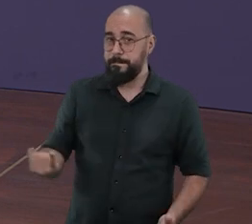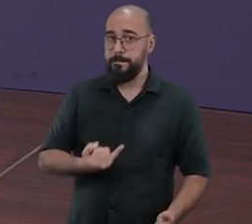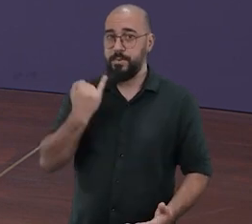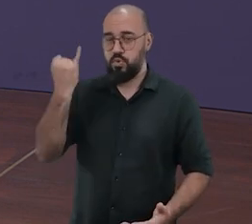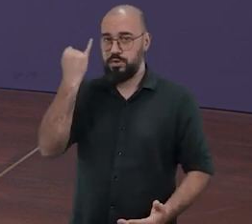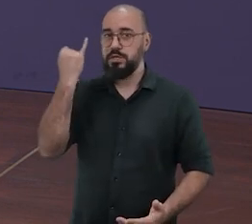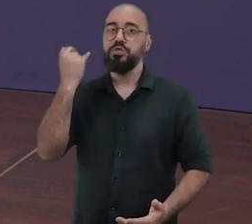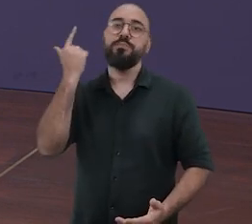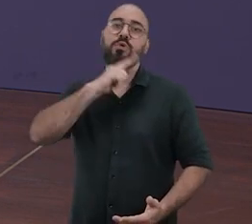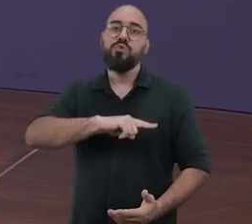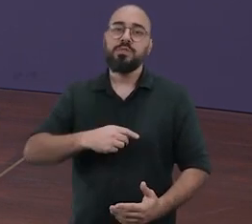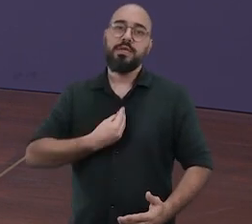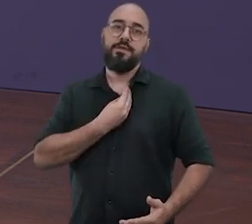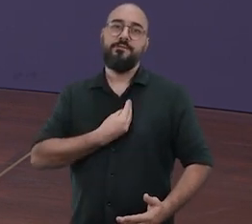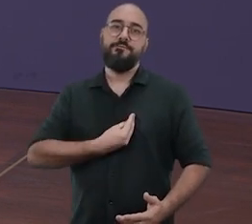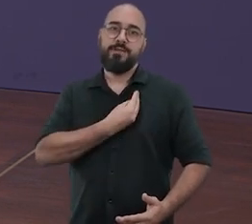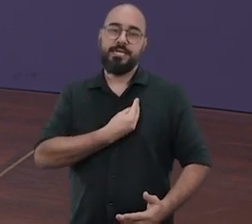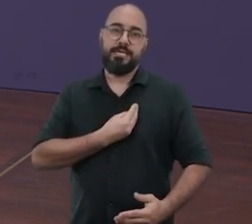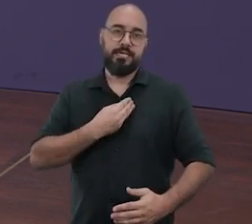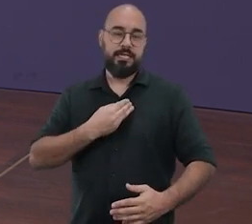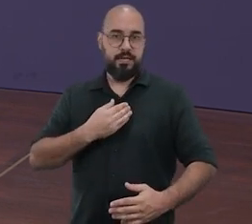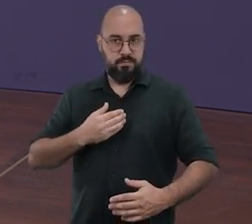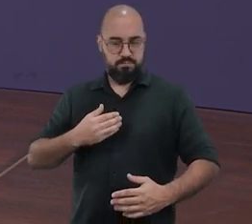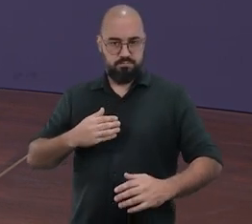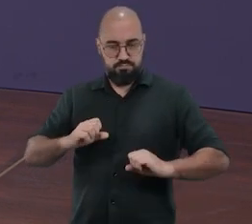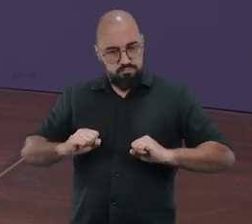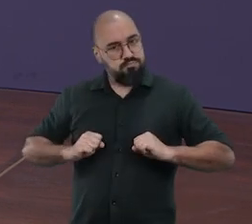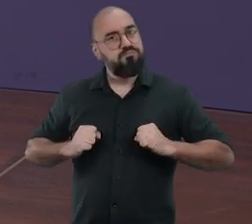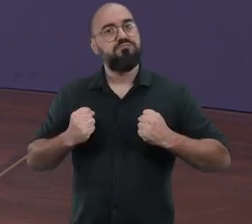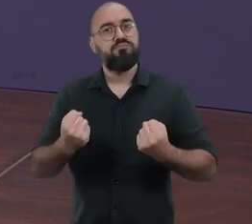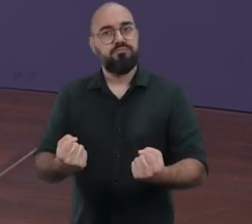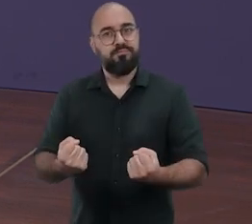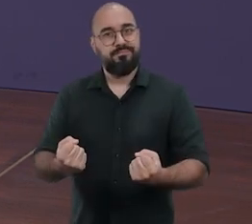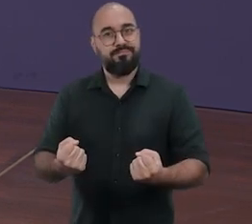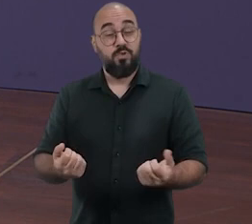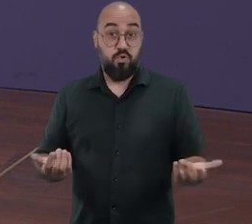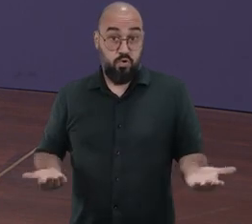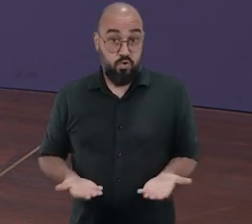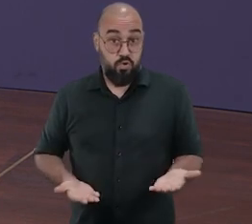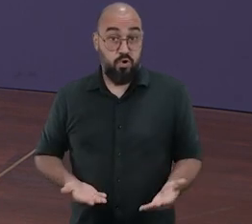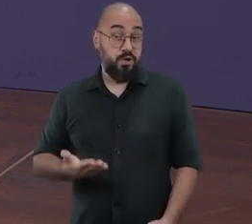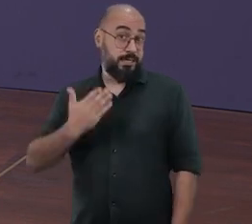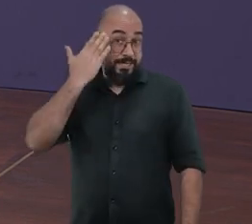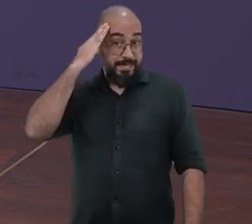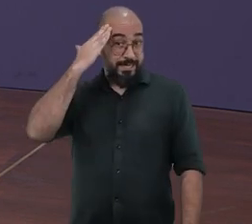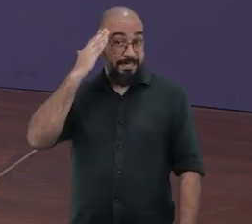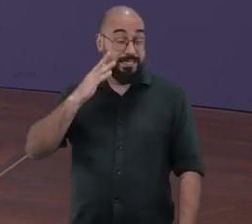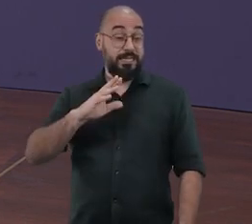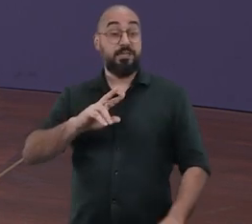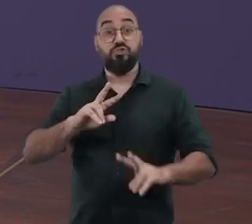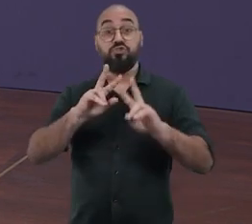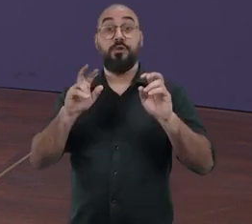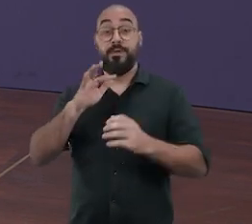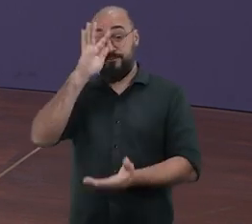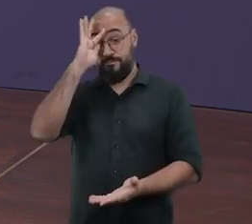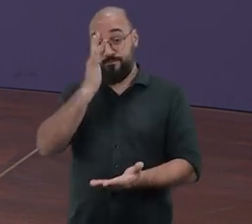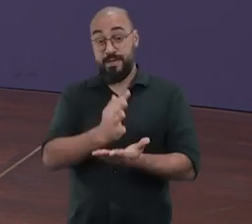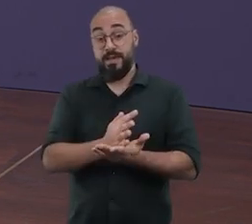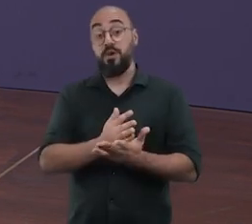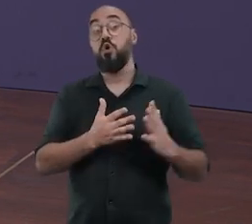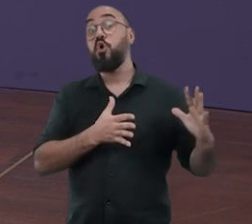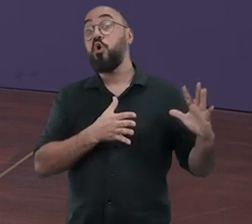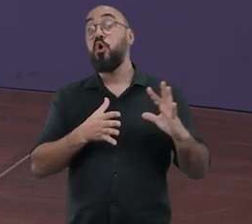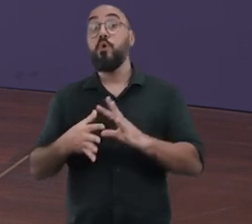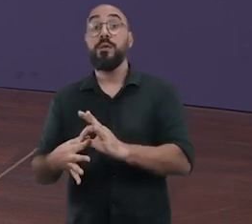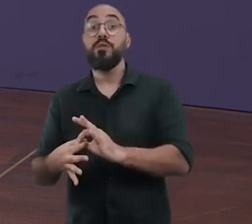imprescindível para encarar essa vida e esse mundo. E você vai entender no programa de hoje que a fé, ela tem a